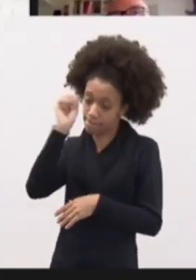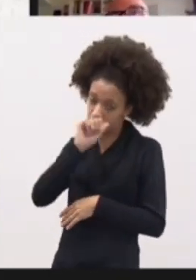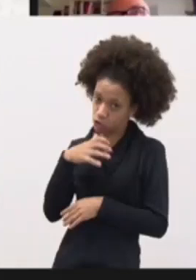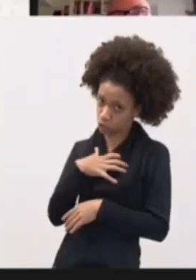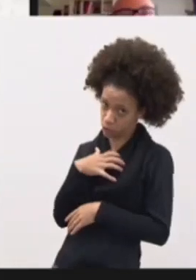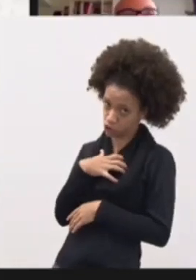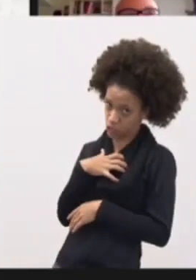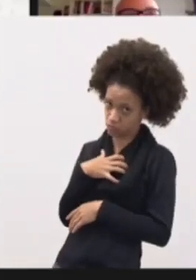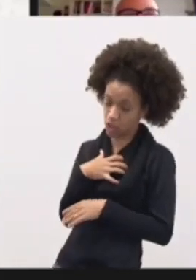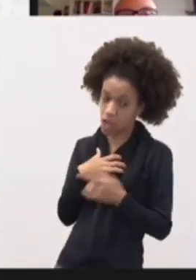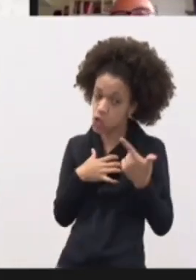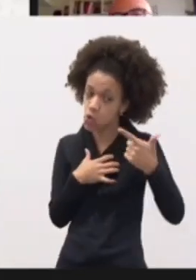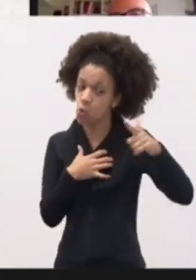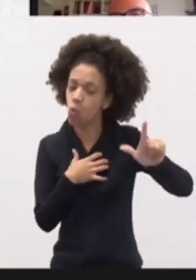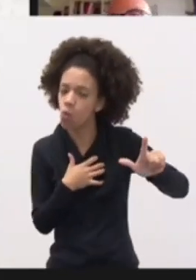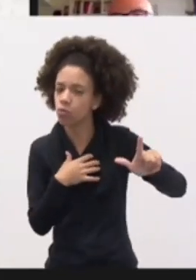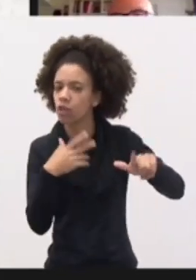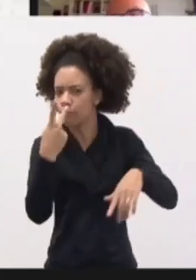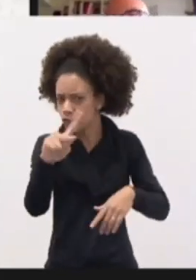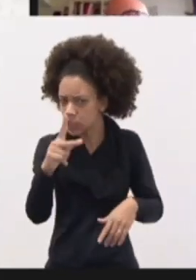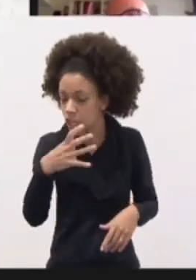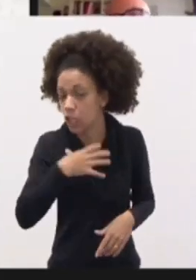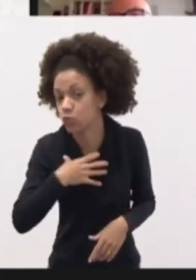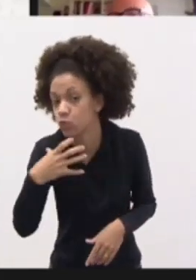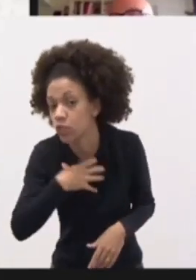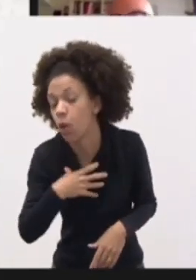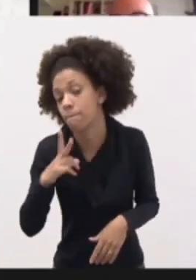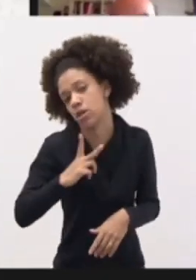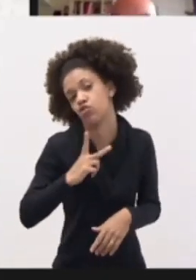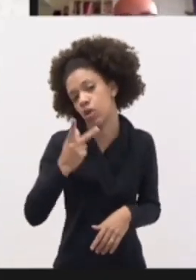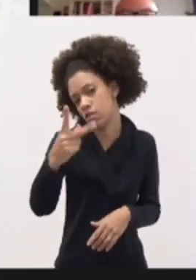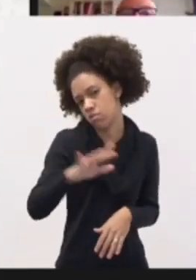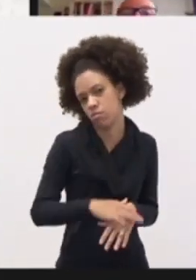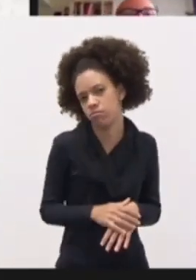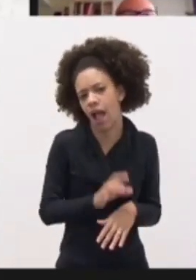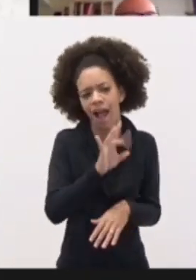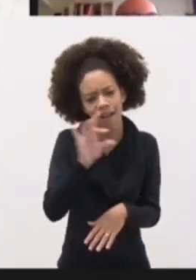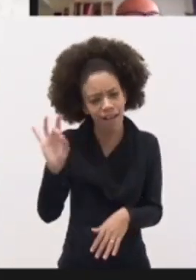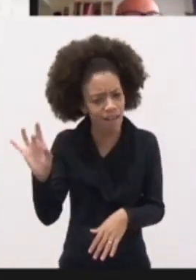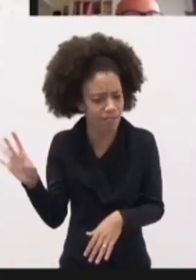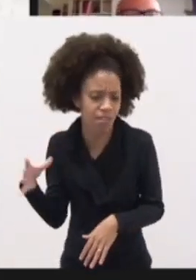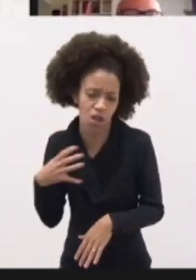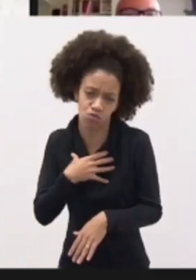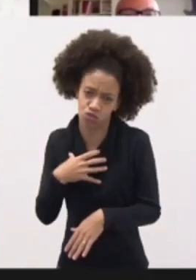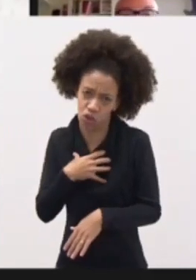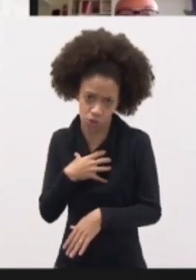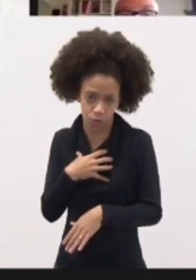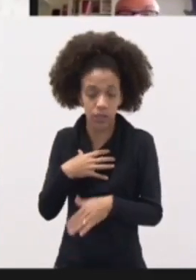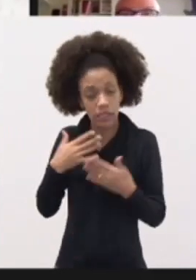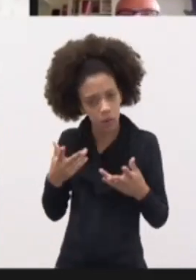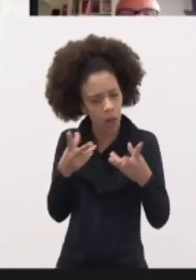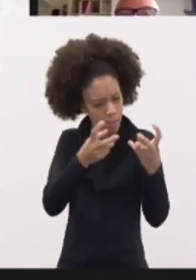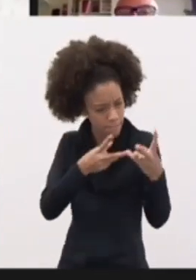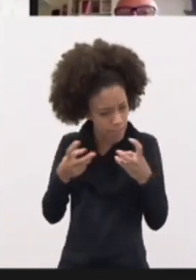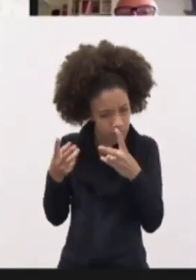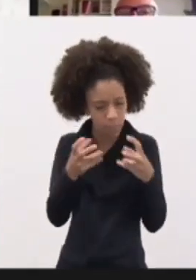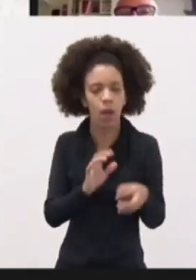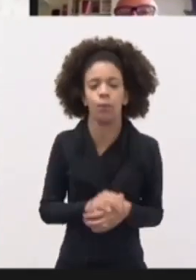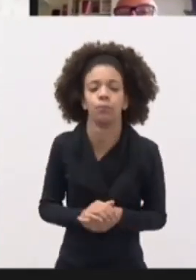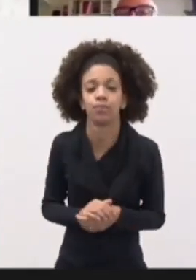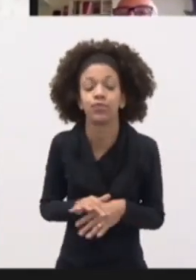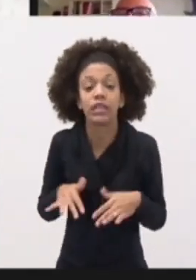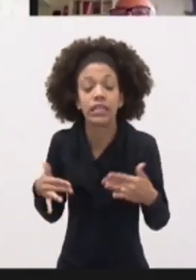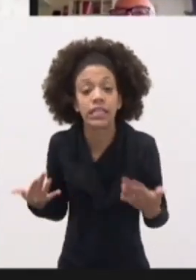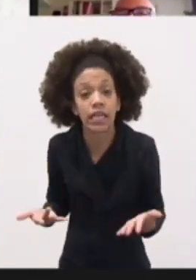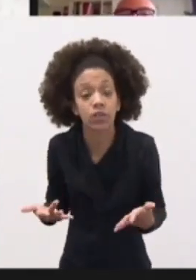e os nossos alunos, né, 30, 40 alunos em sala de aula, cada um tem seu ritmo. Mas beleza, ela identificou isso e